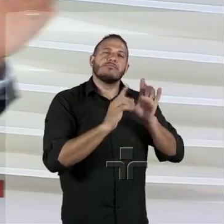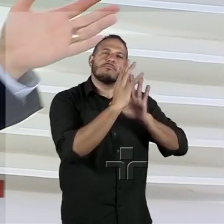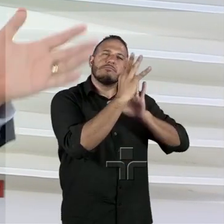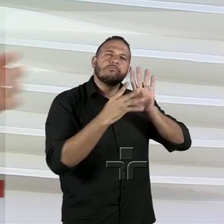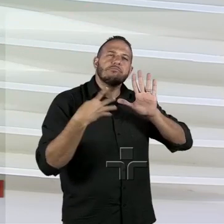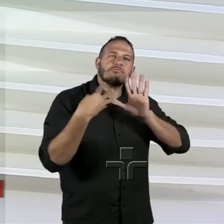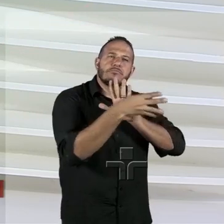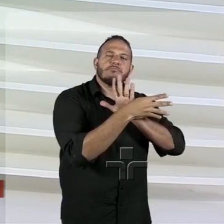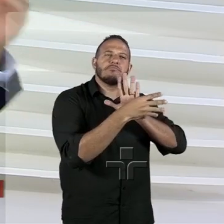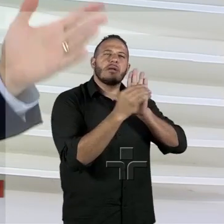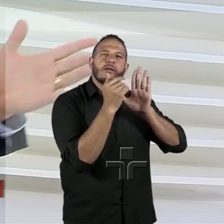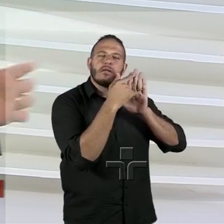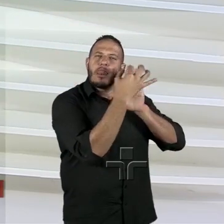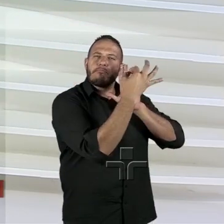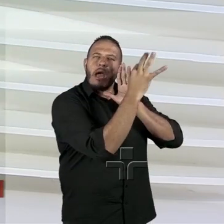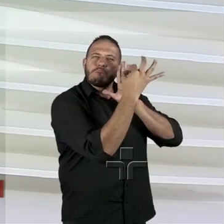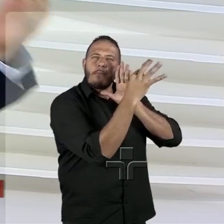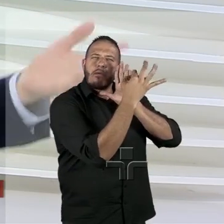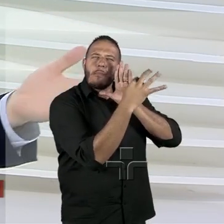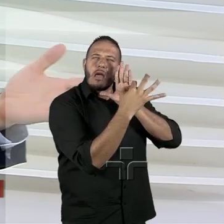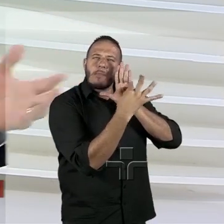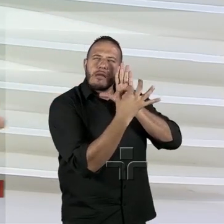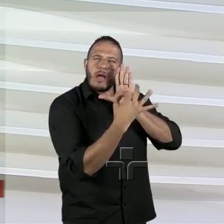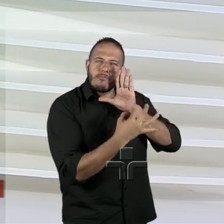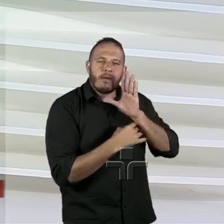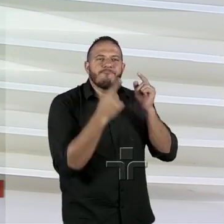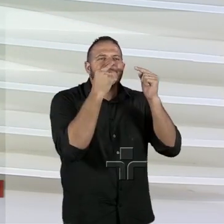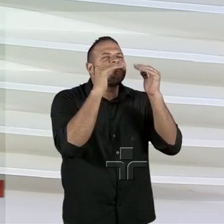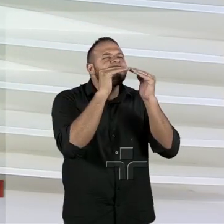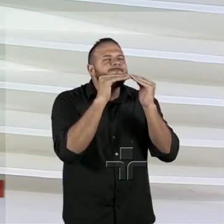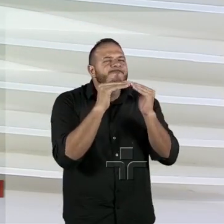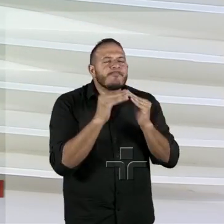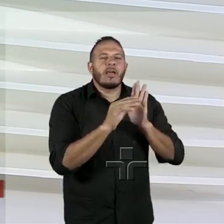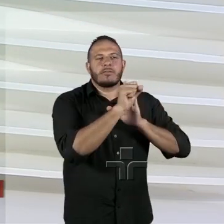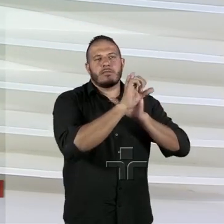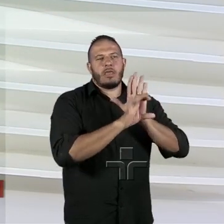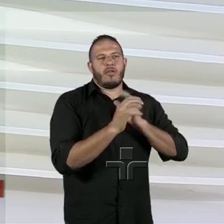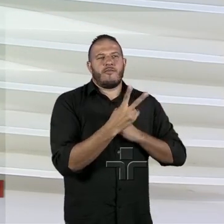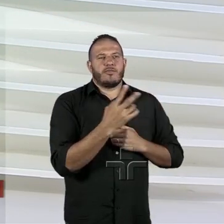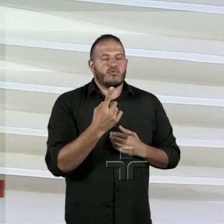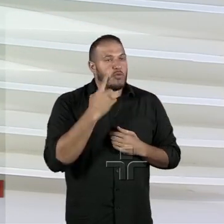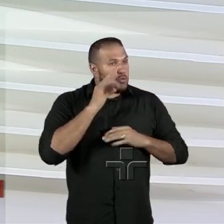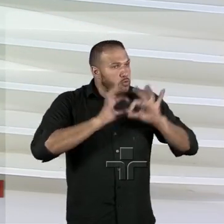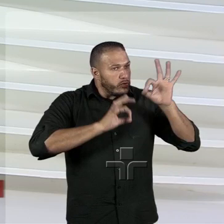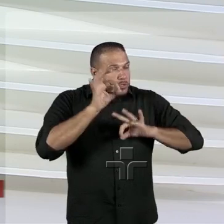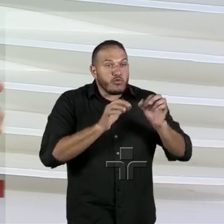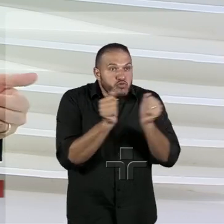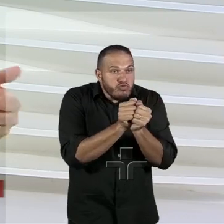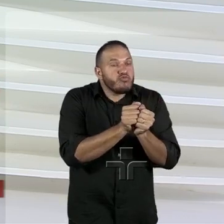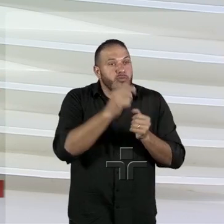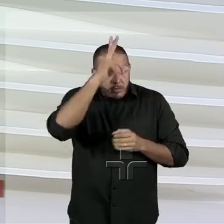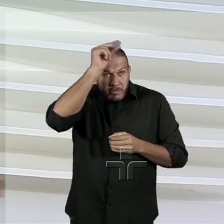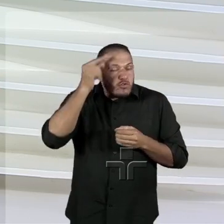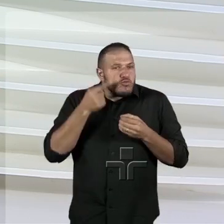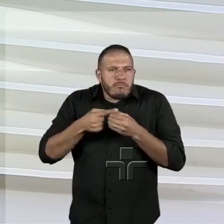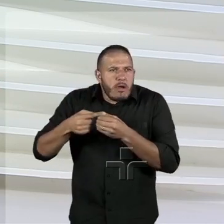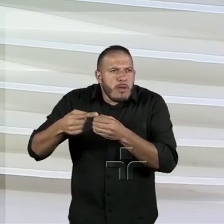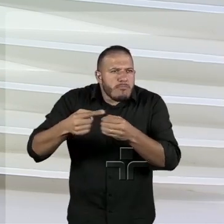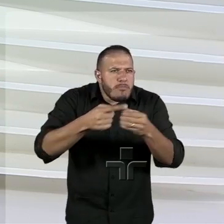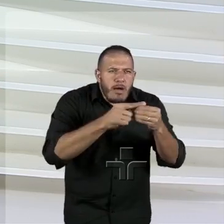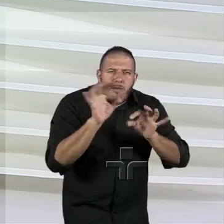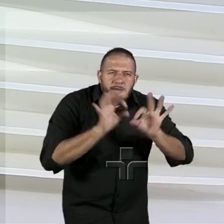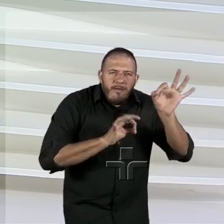que olhe para as competências do século XXI, que olhe para frente, isso é fundamental, construído junto com os municípios, e a partir desse